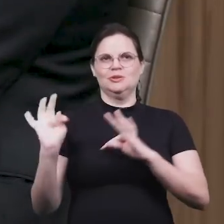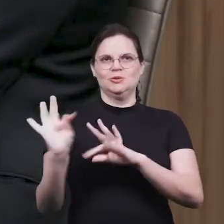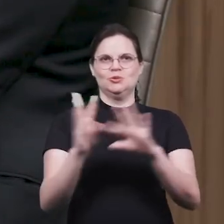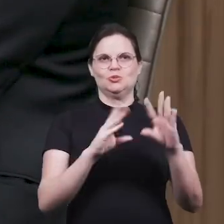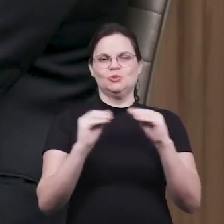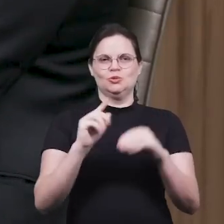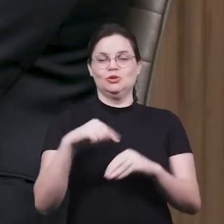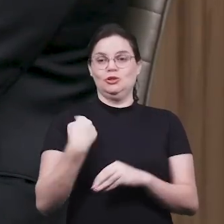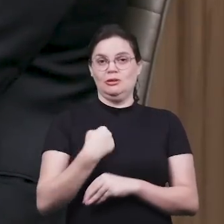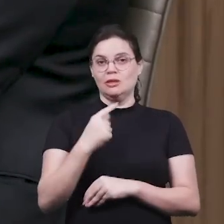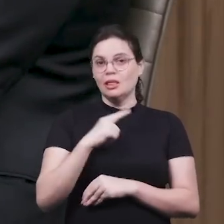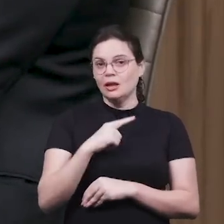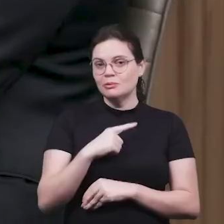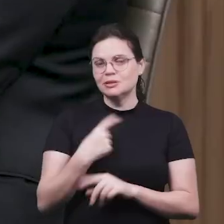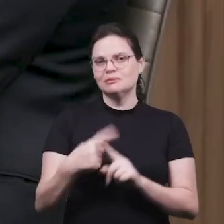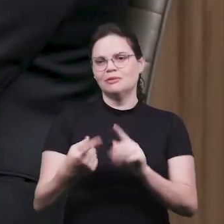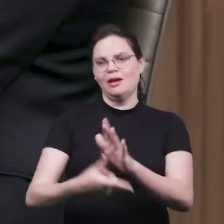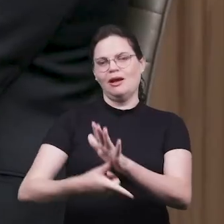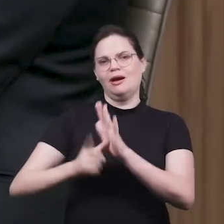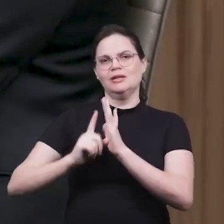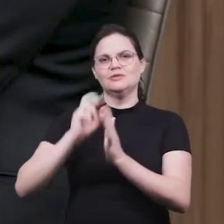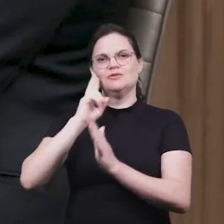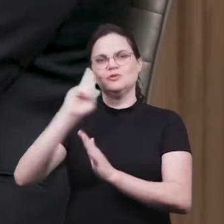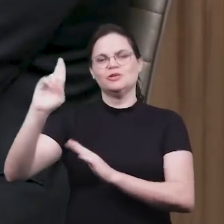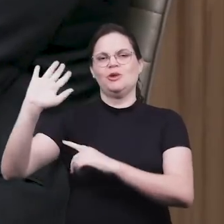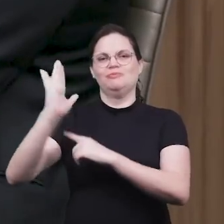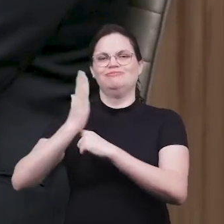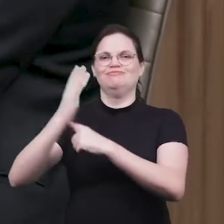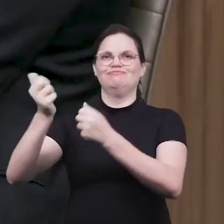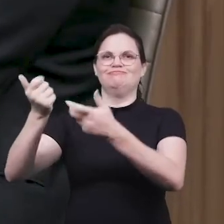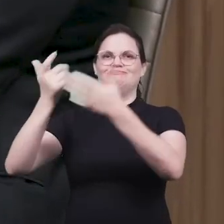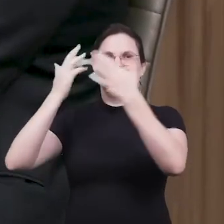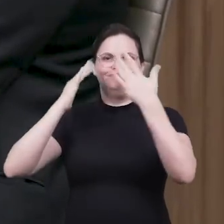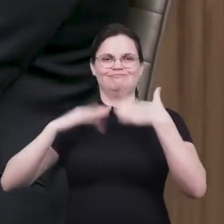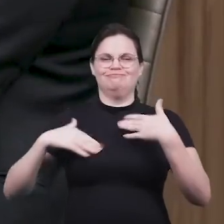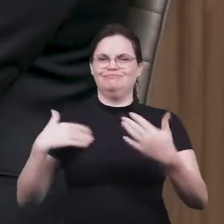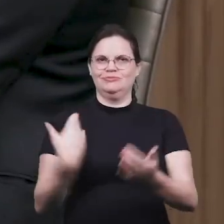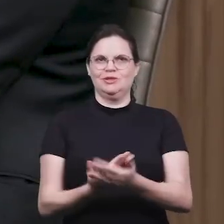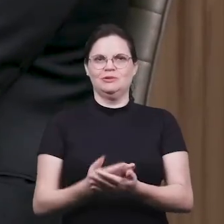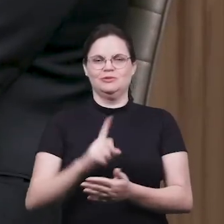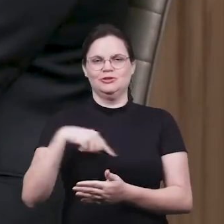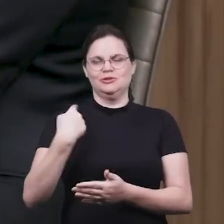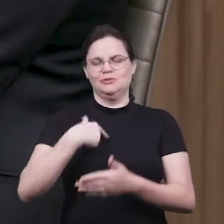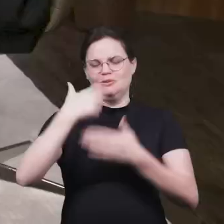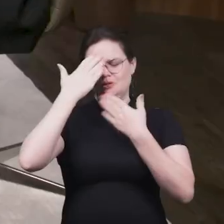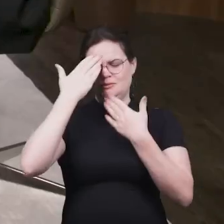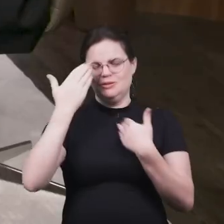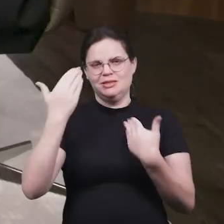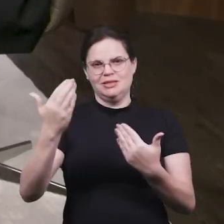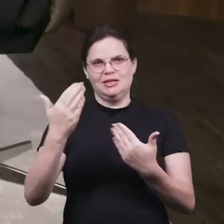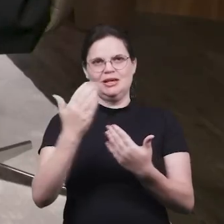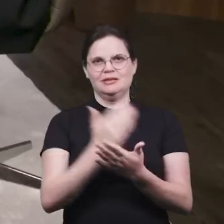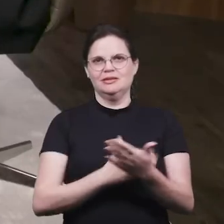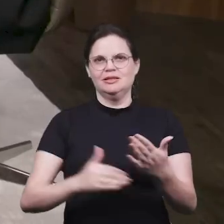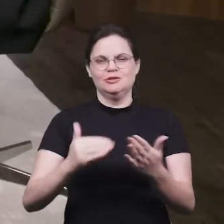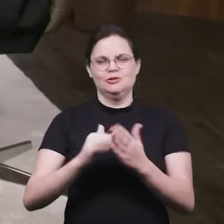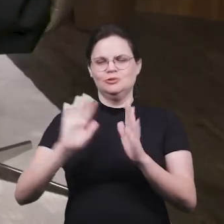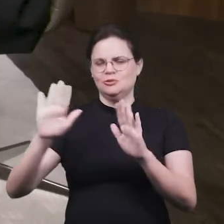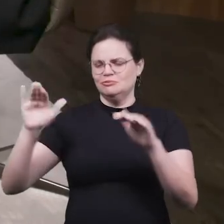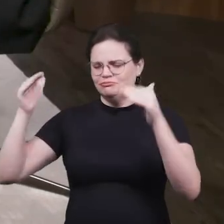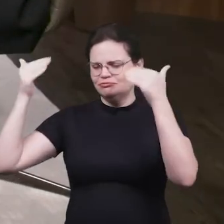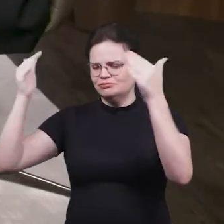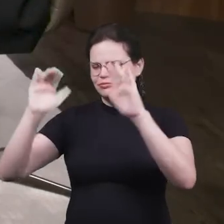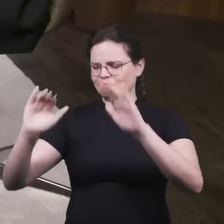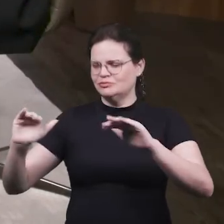temos é porque o Senhor nos ajudou até aqui. Então é a nossa gratidão e toda honra, todo